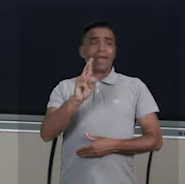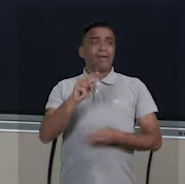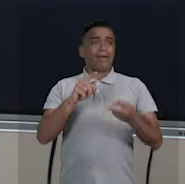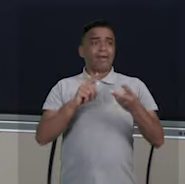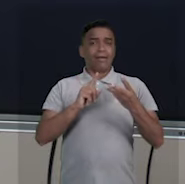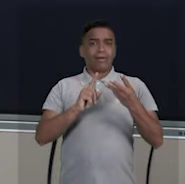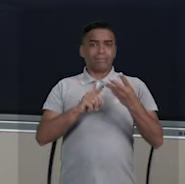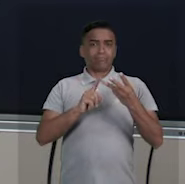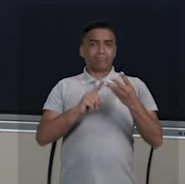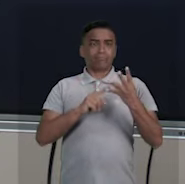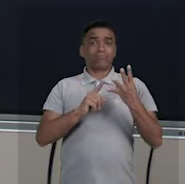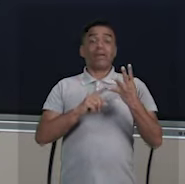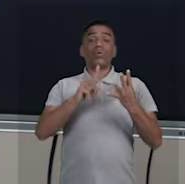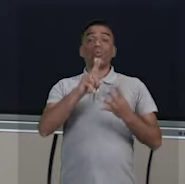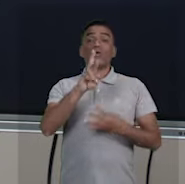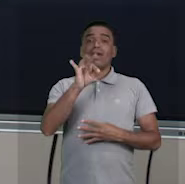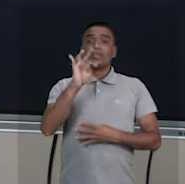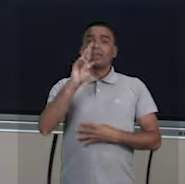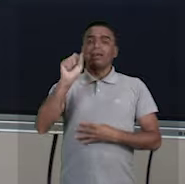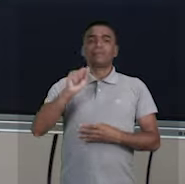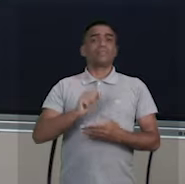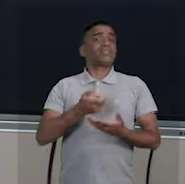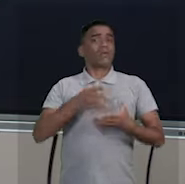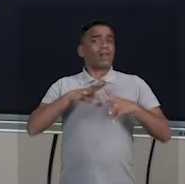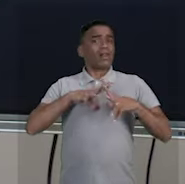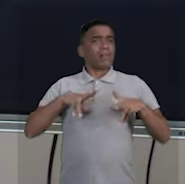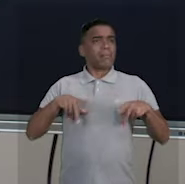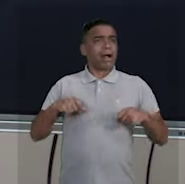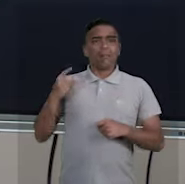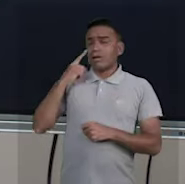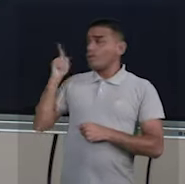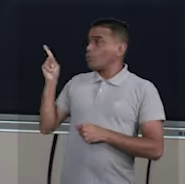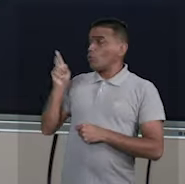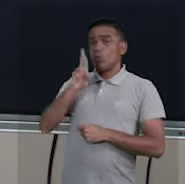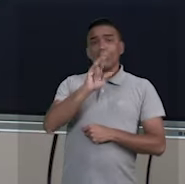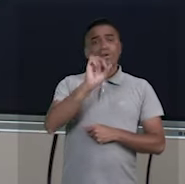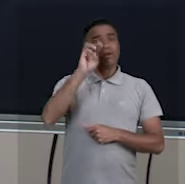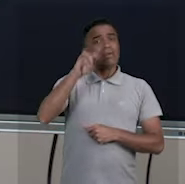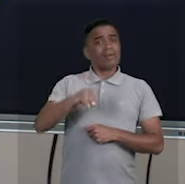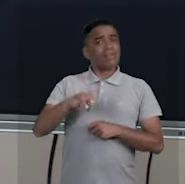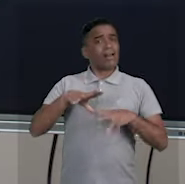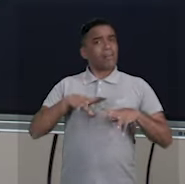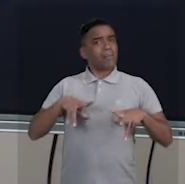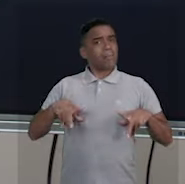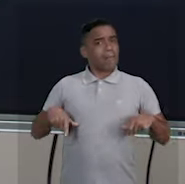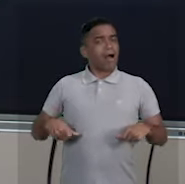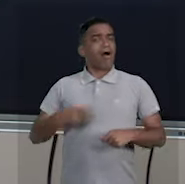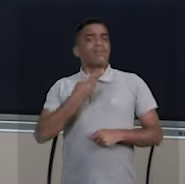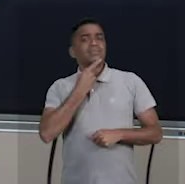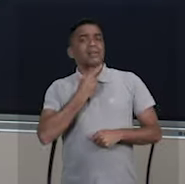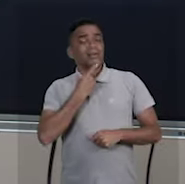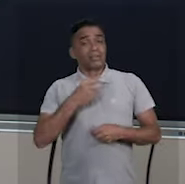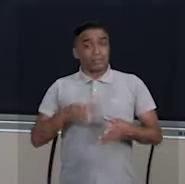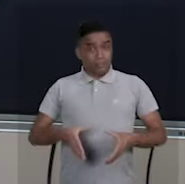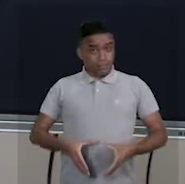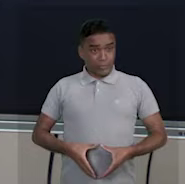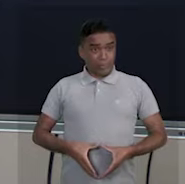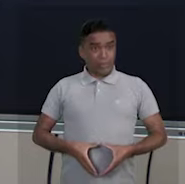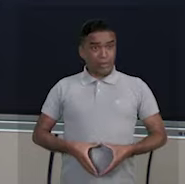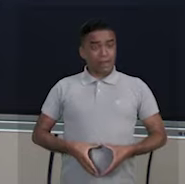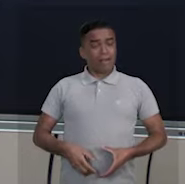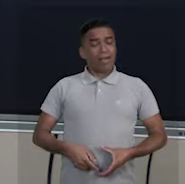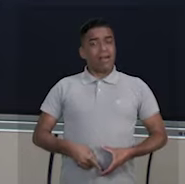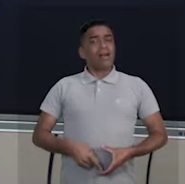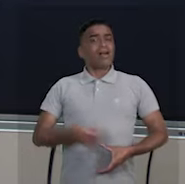realizar a filtragem do sangue propriamente dito, né? Então, vai filtrar as impurezas do sangue. A bexiga, ela é o órgão